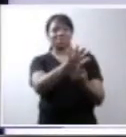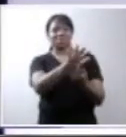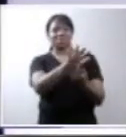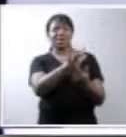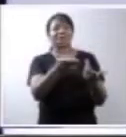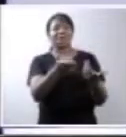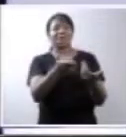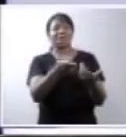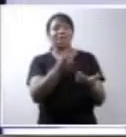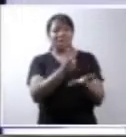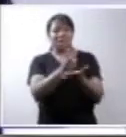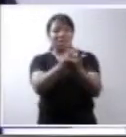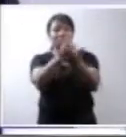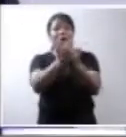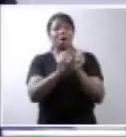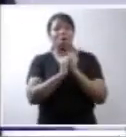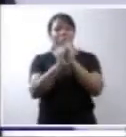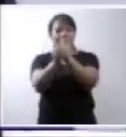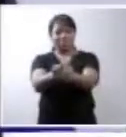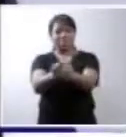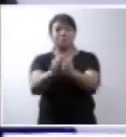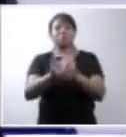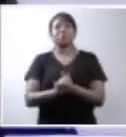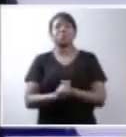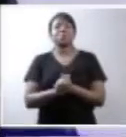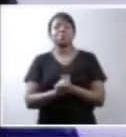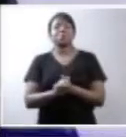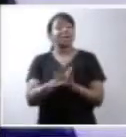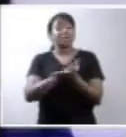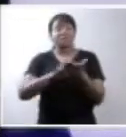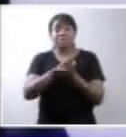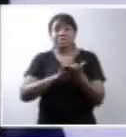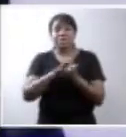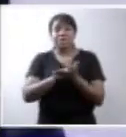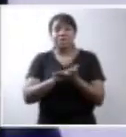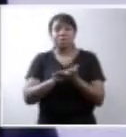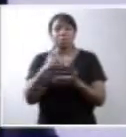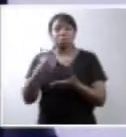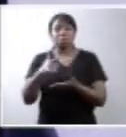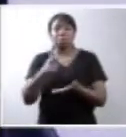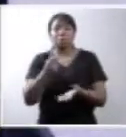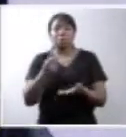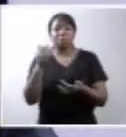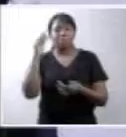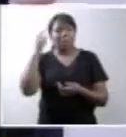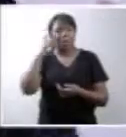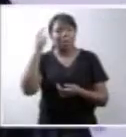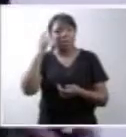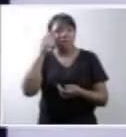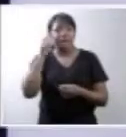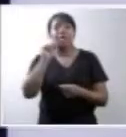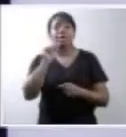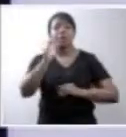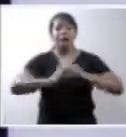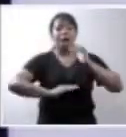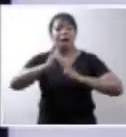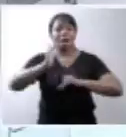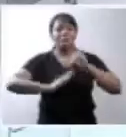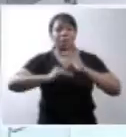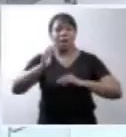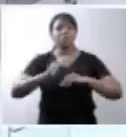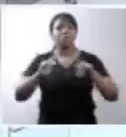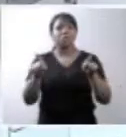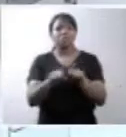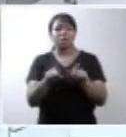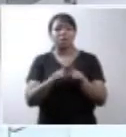esse mesmo acompanhamento, sem que se possa imaginar a prática de